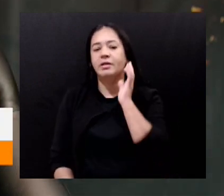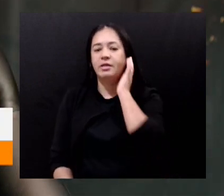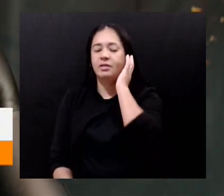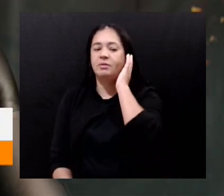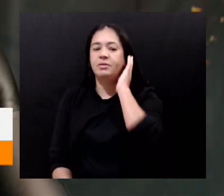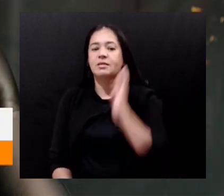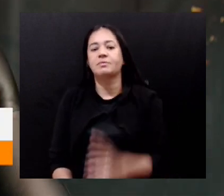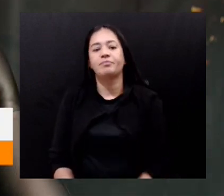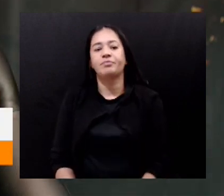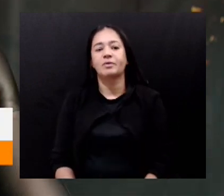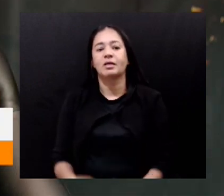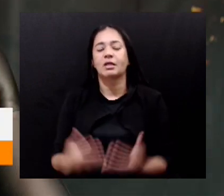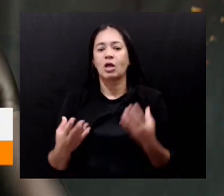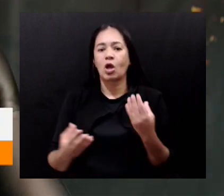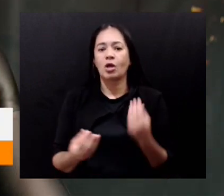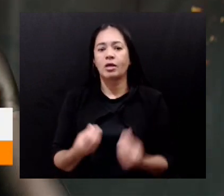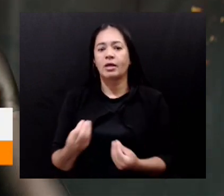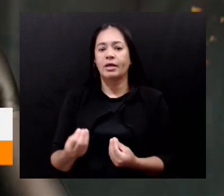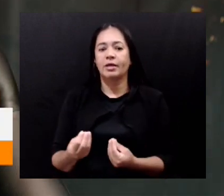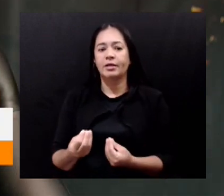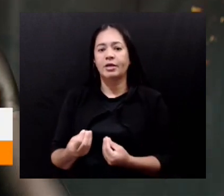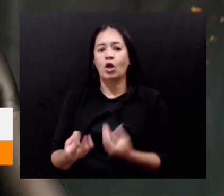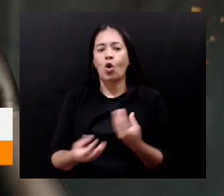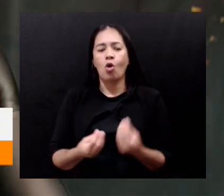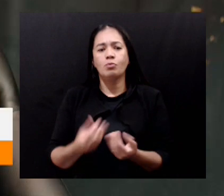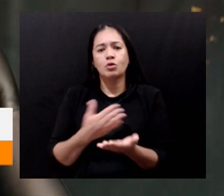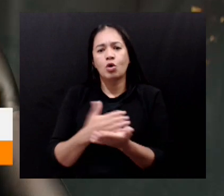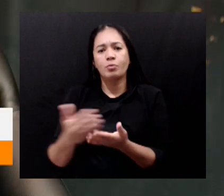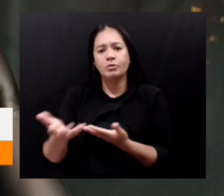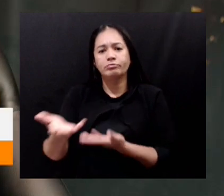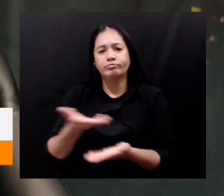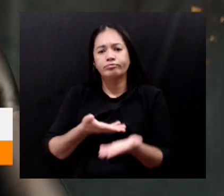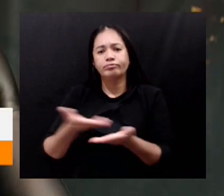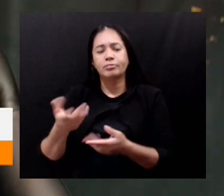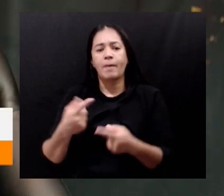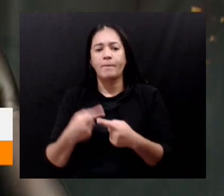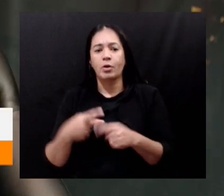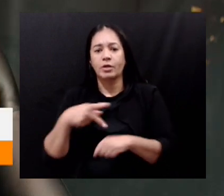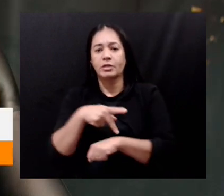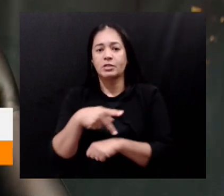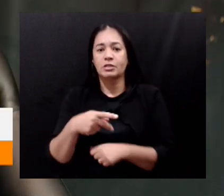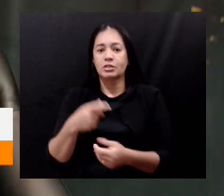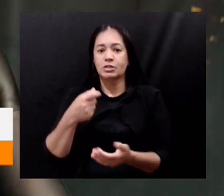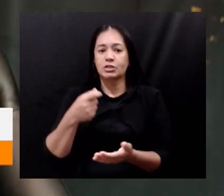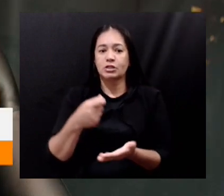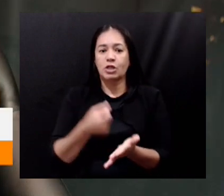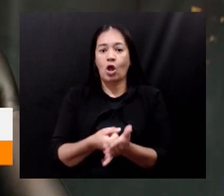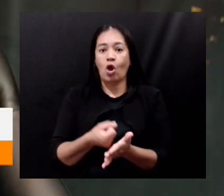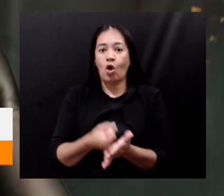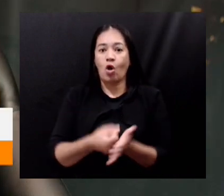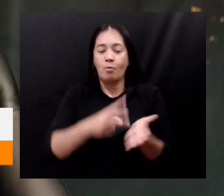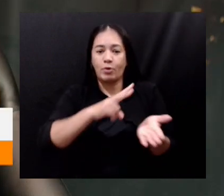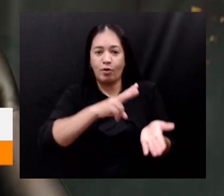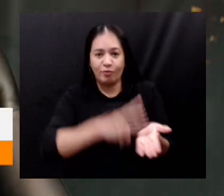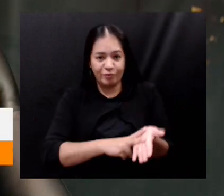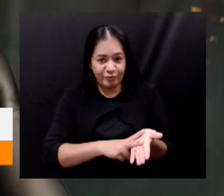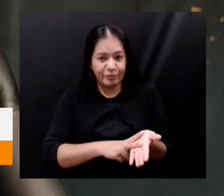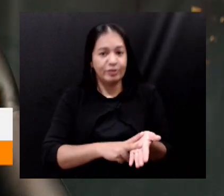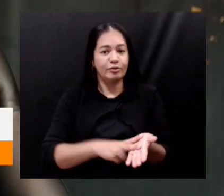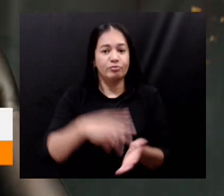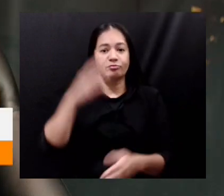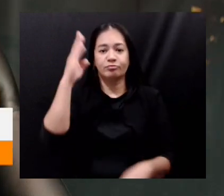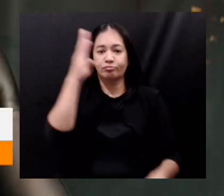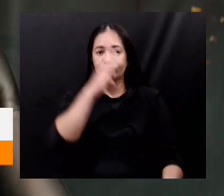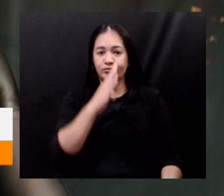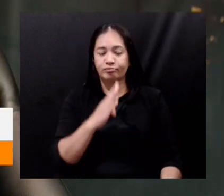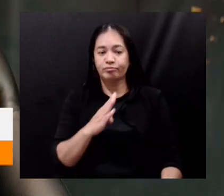da reciprocidade, já que esses países cobram visto de brasileiros. Essa exigência ela estava suspensa